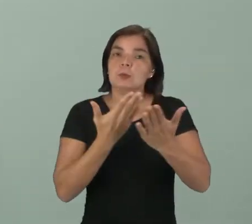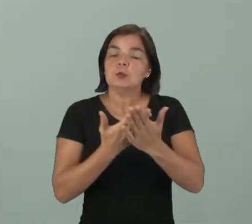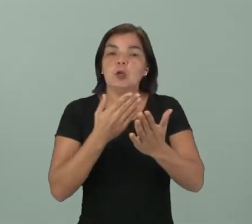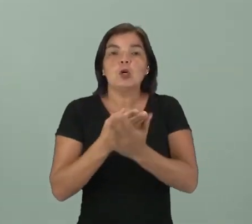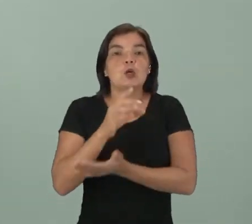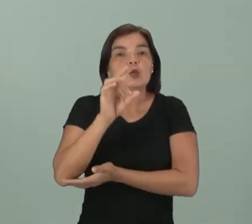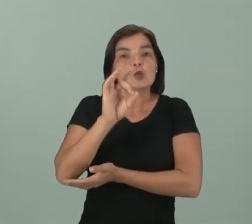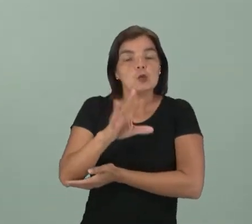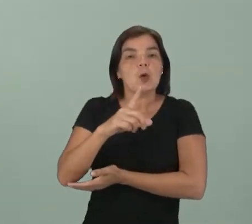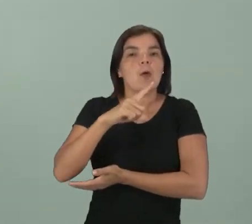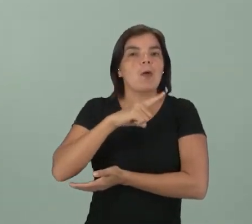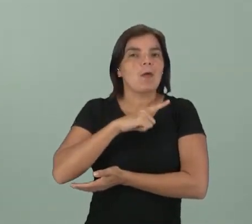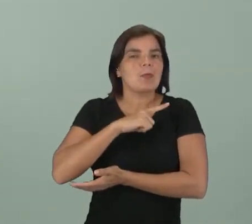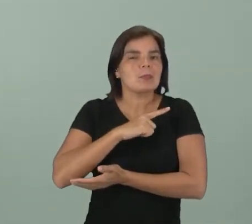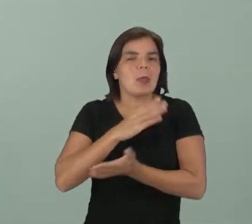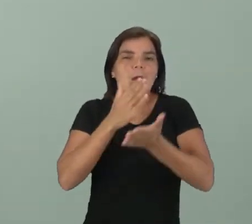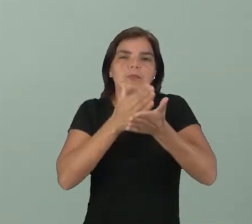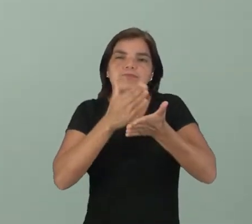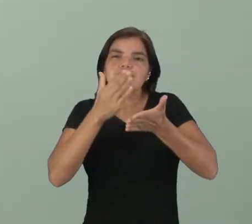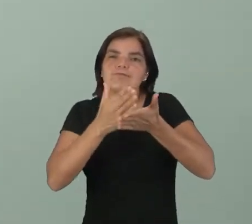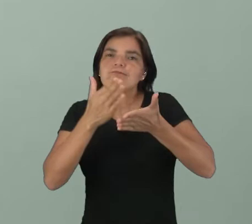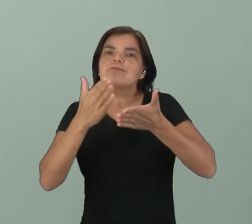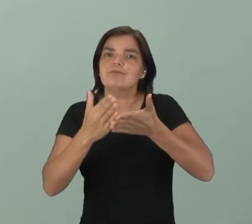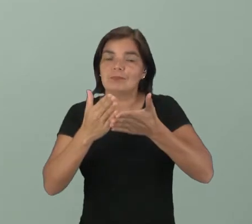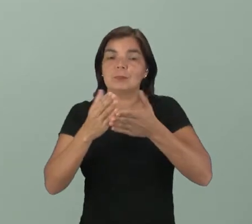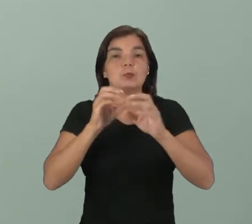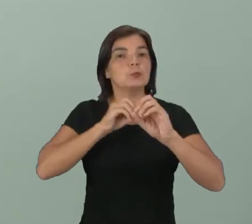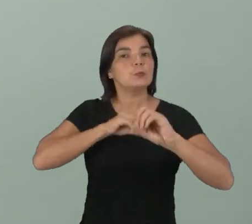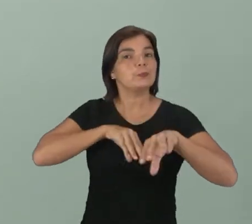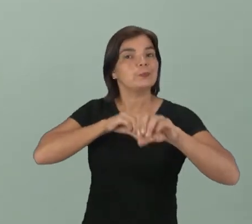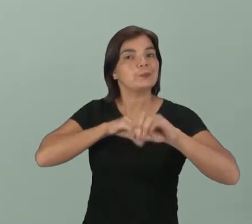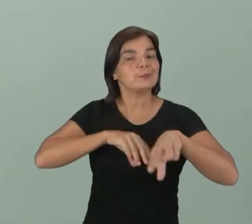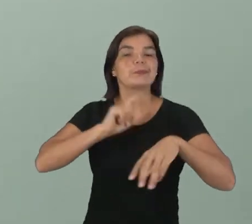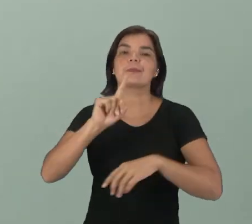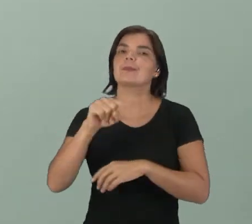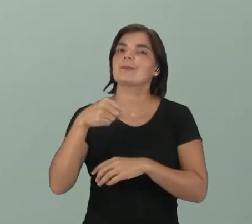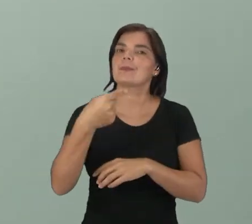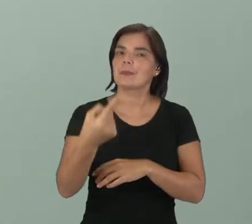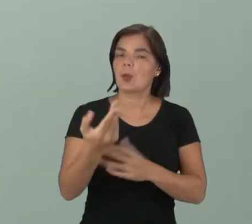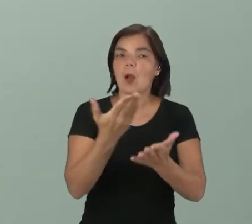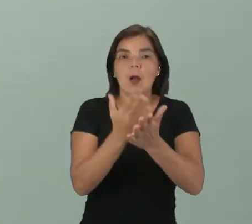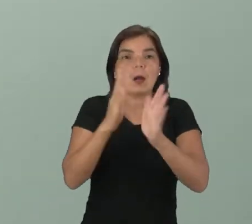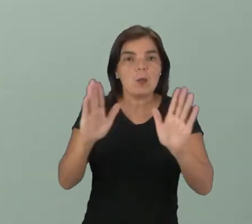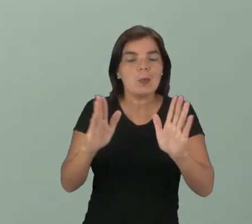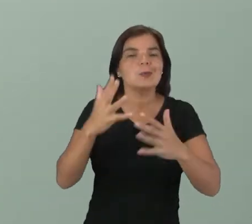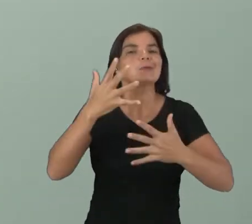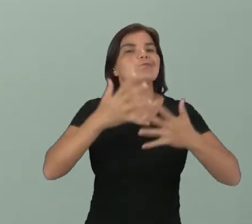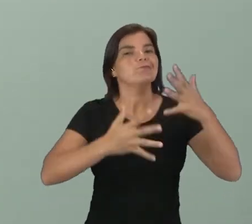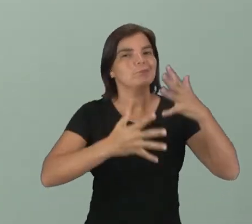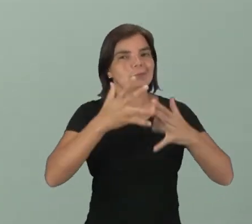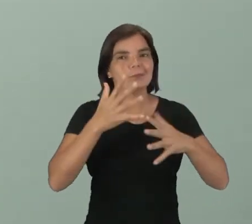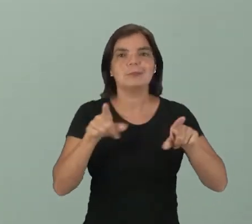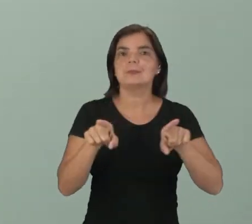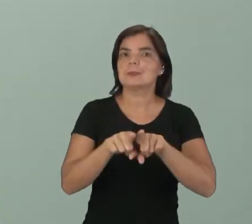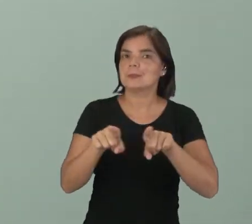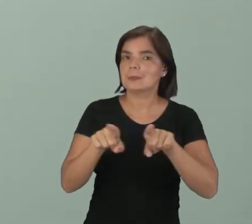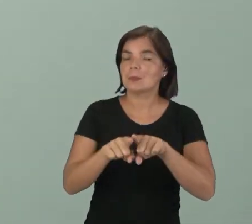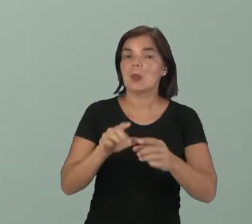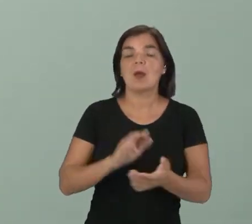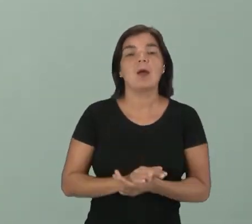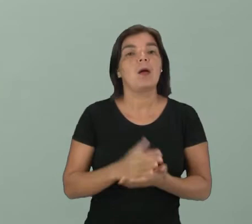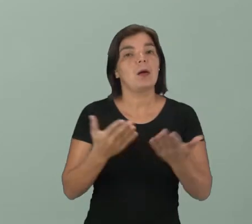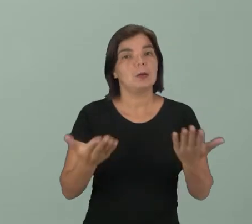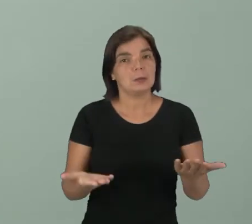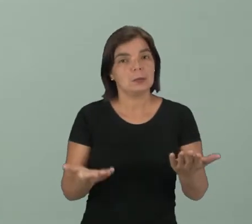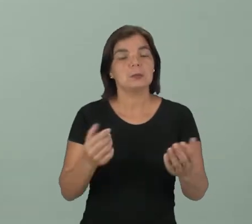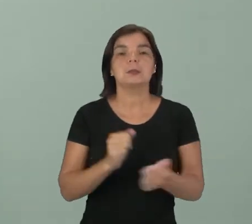escola o interesse uma peça etapa do ensino e depois encerrado isso atrapalhava muito tão